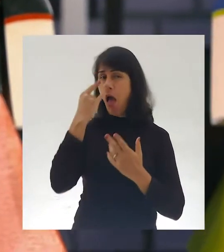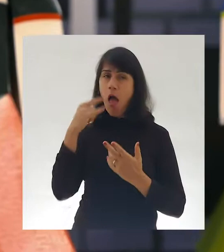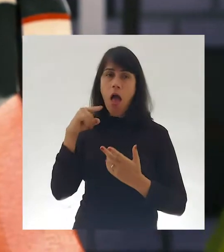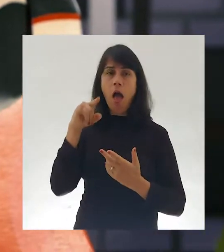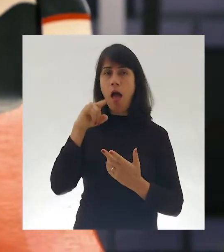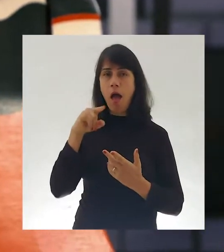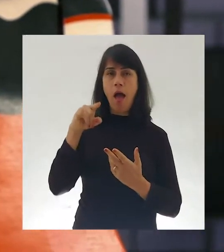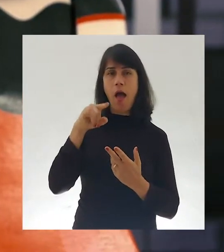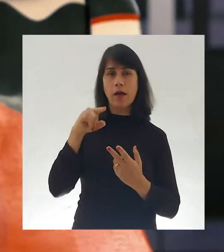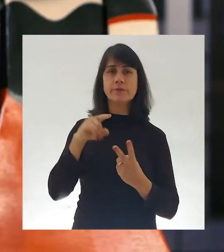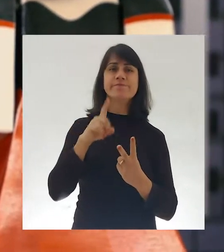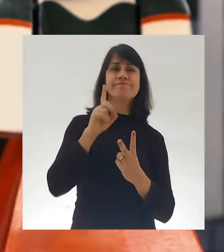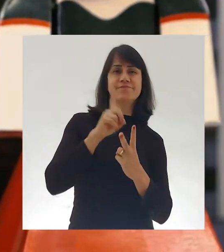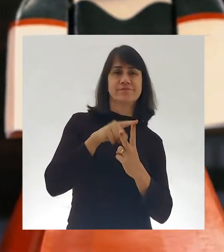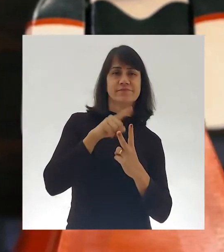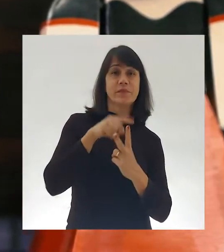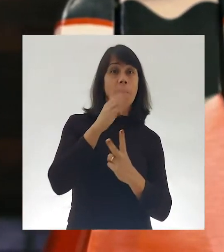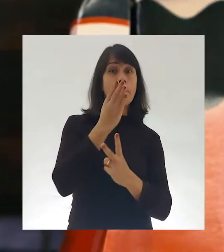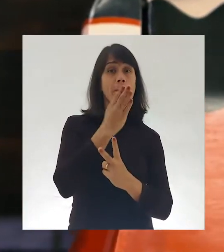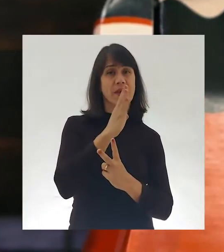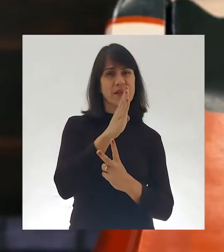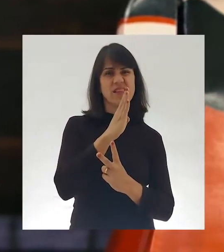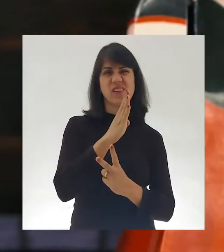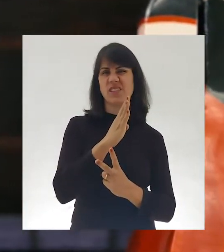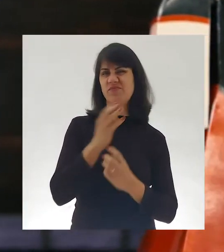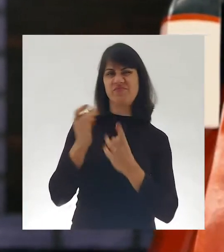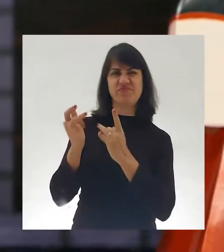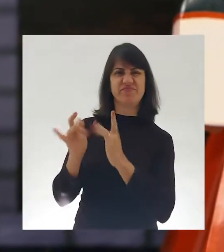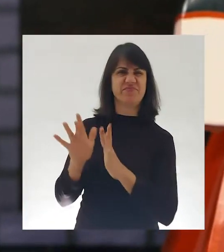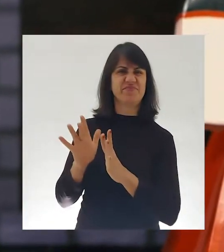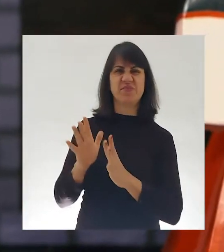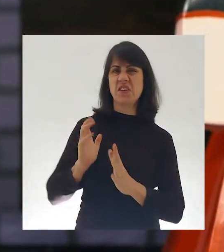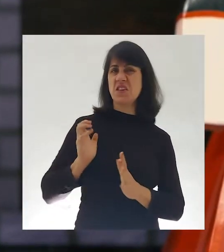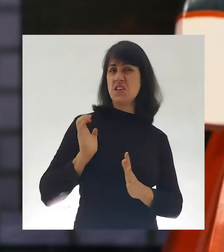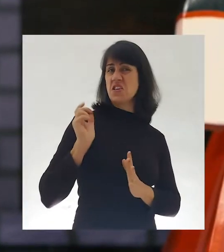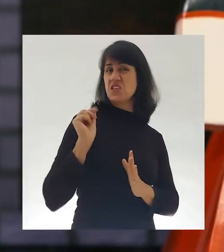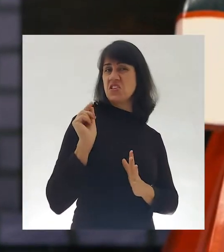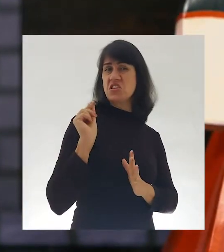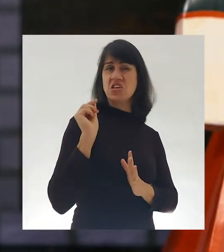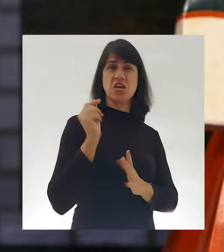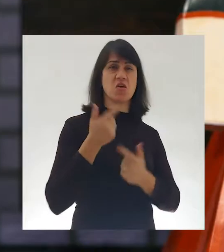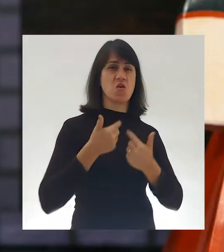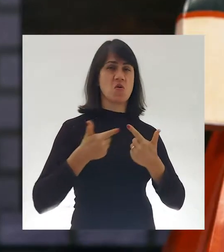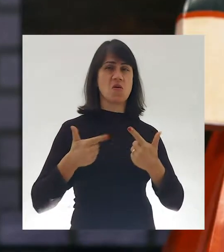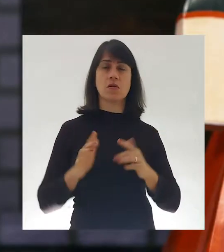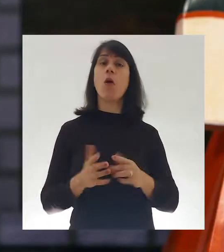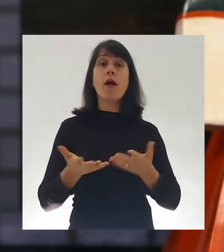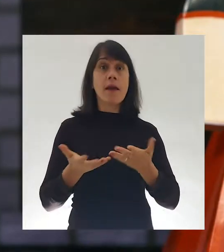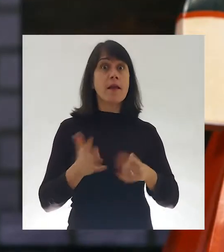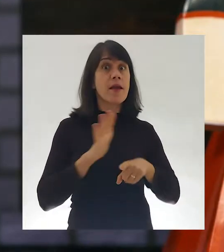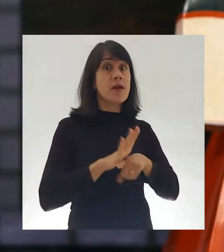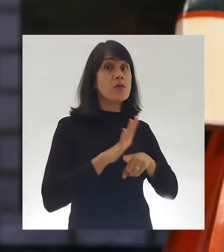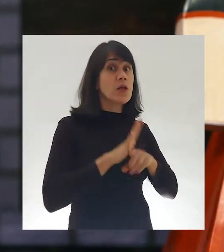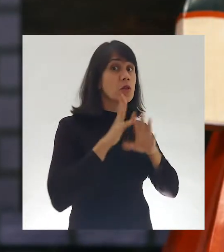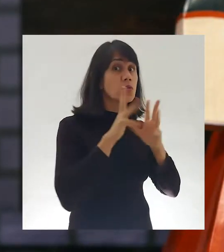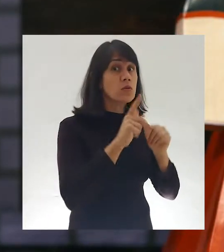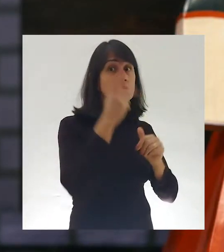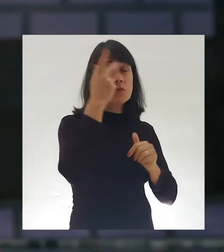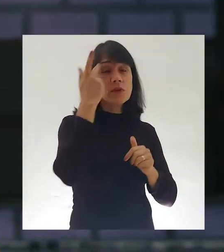admiração. Já Beatriz não ligava para luxo, gostava de ajudar a todos, até os